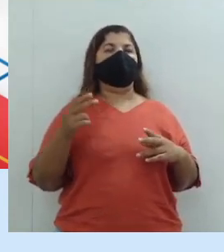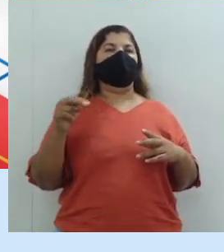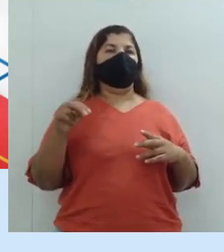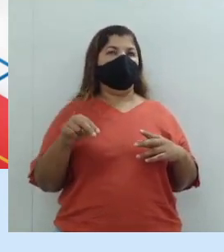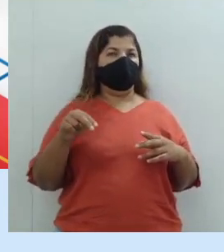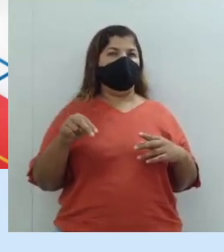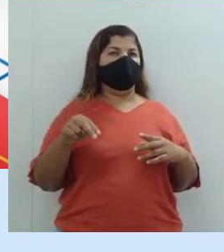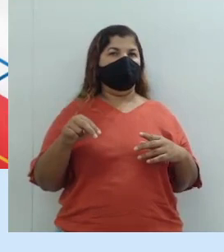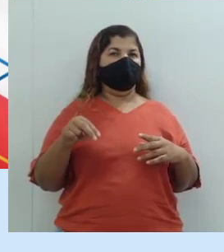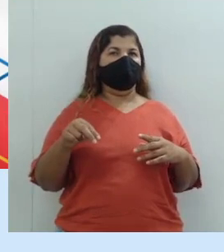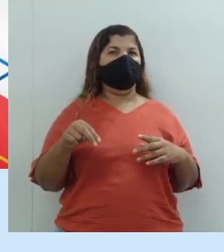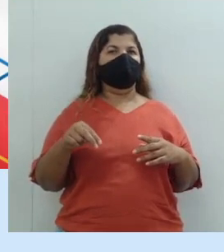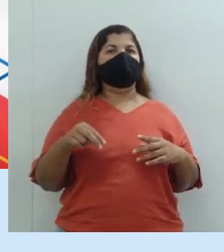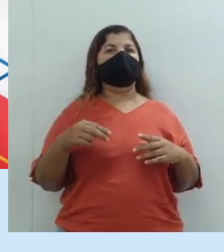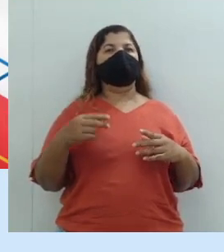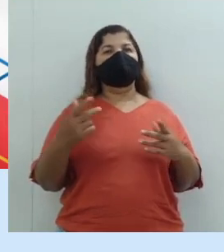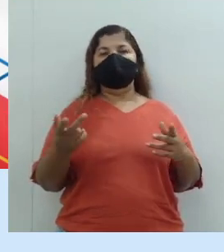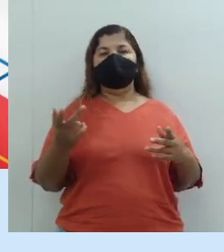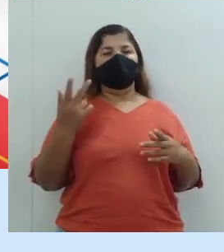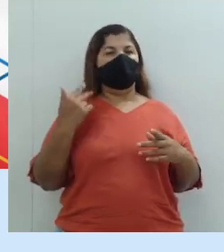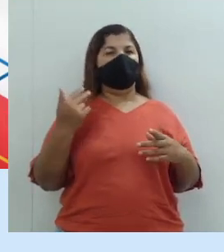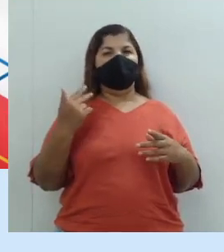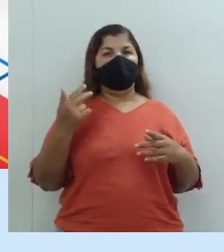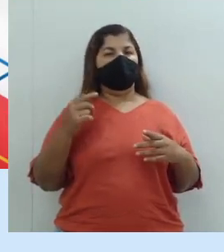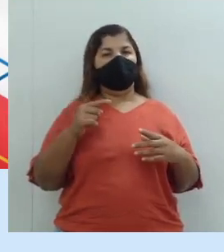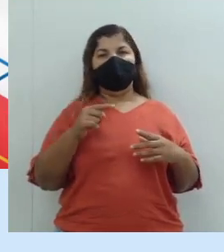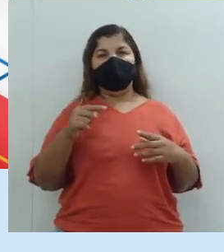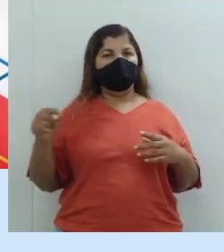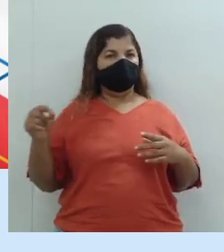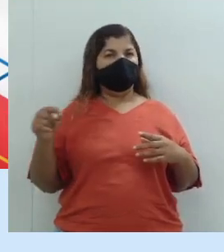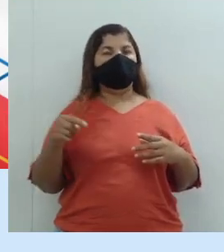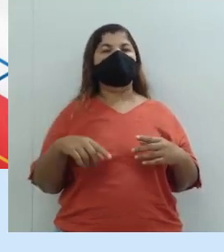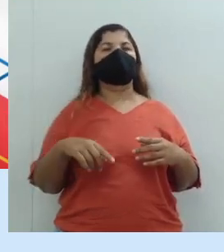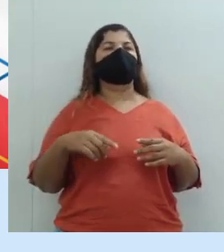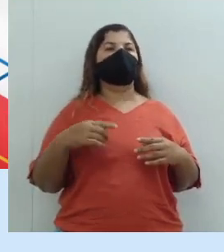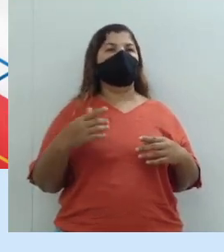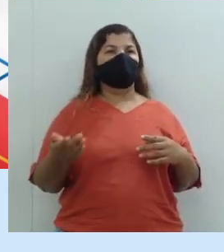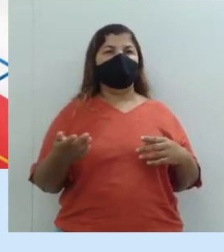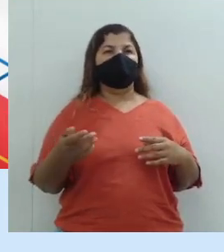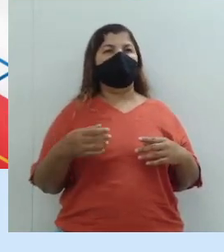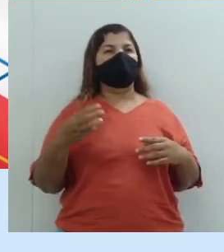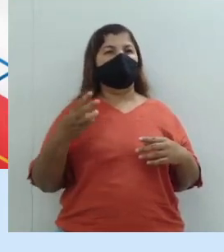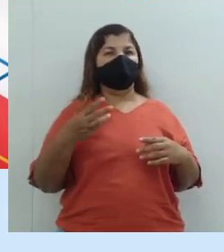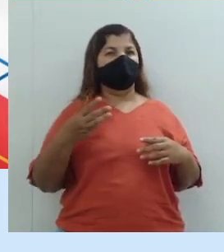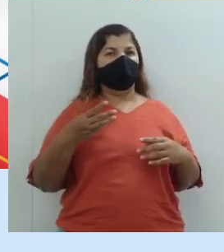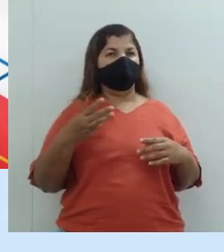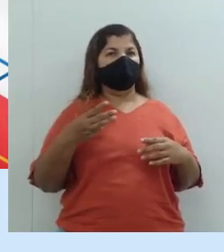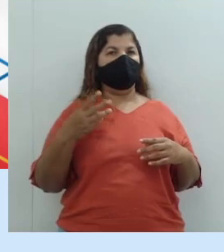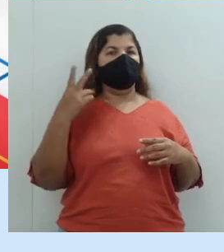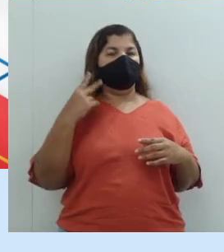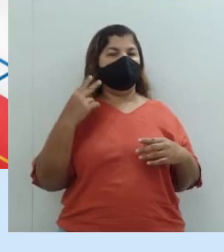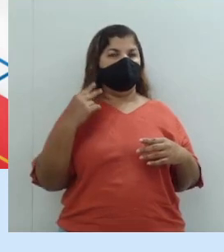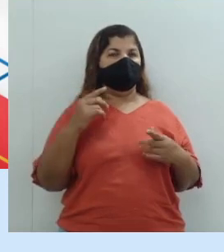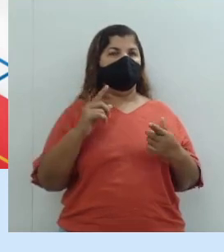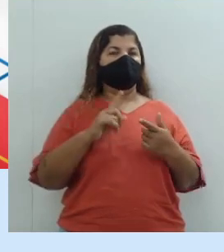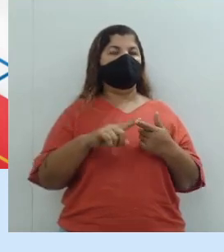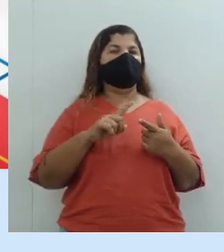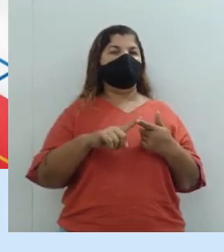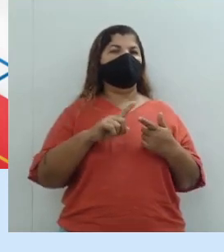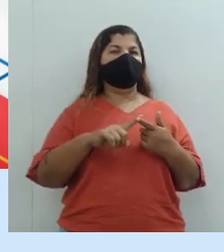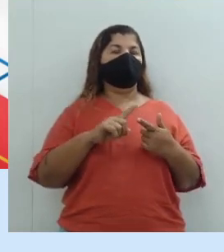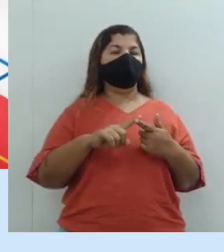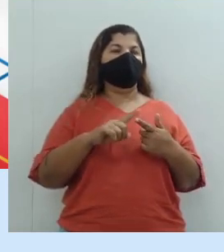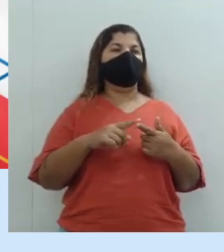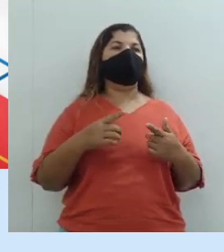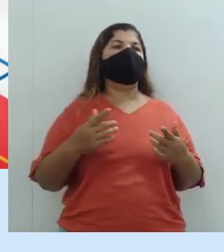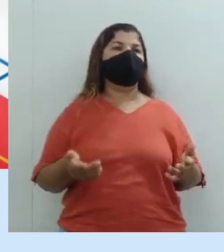caixote 1. O peso 2 vai ser igual a normal aí no caixote 2. E o peso do caixote 3 vai ser igual a normal aí exercida nele. Lembrando que